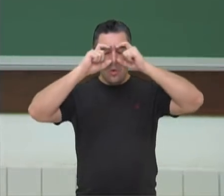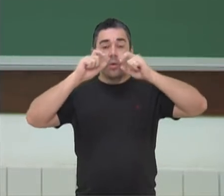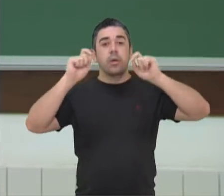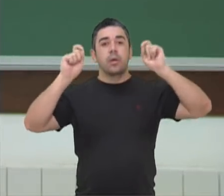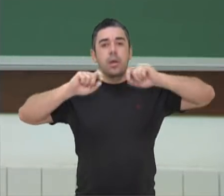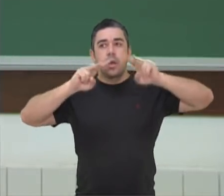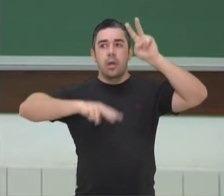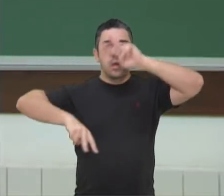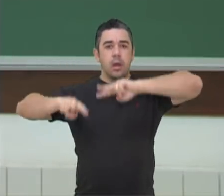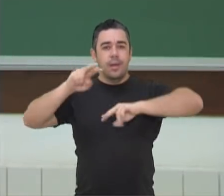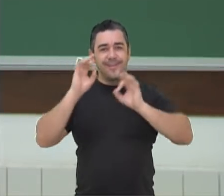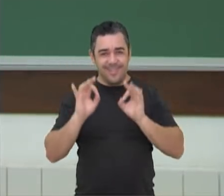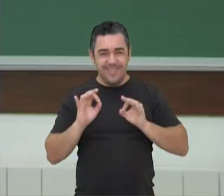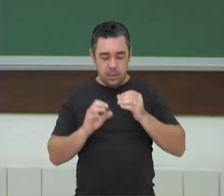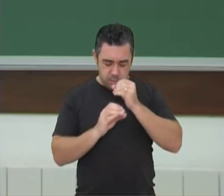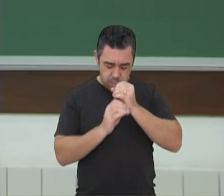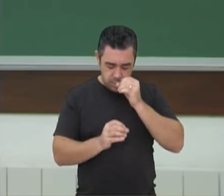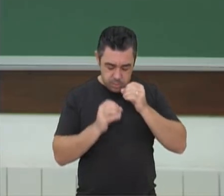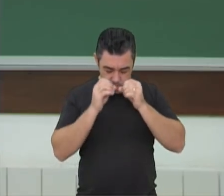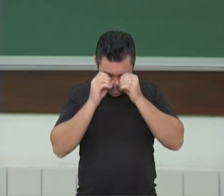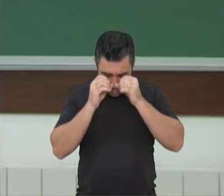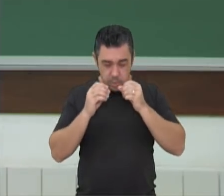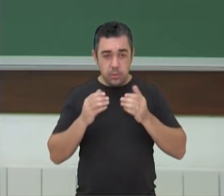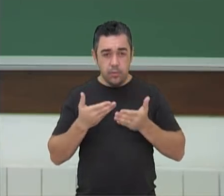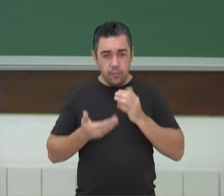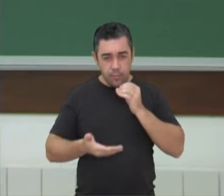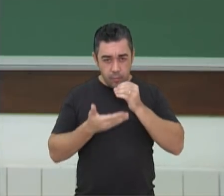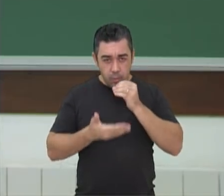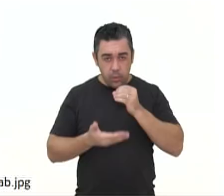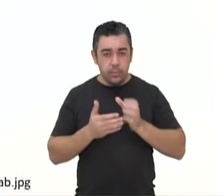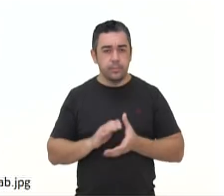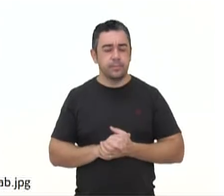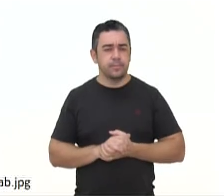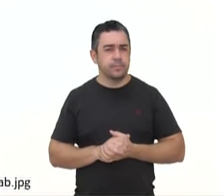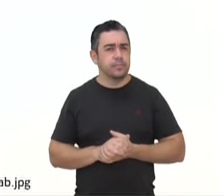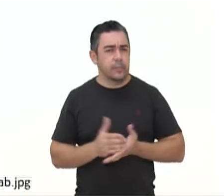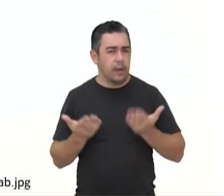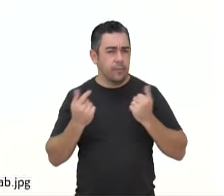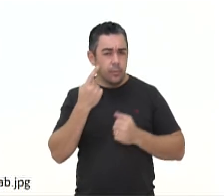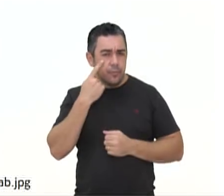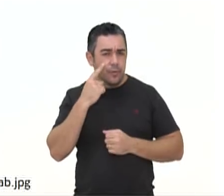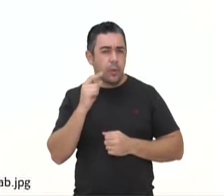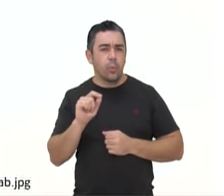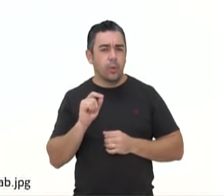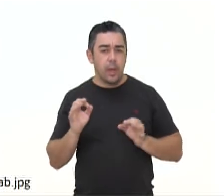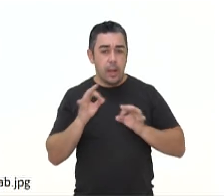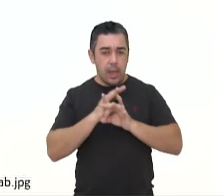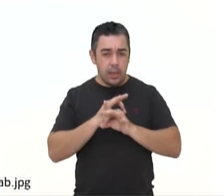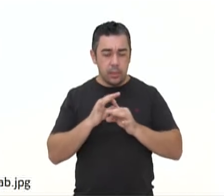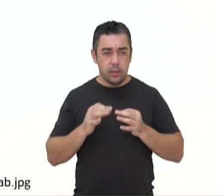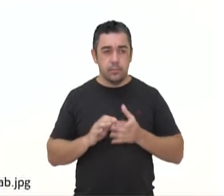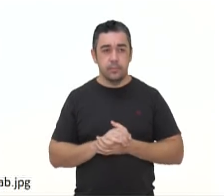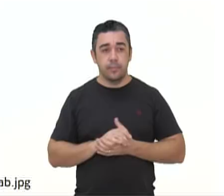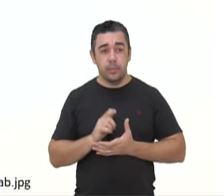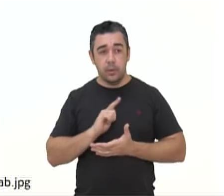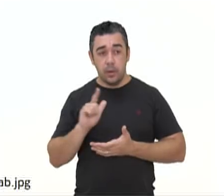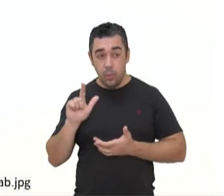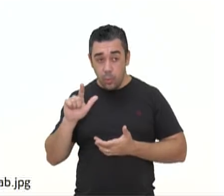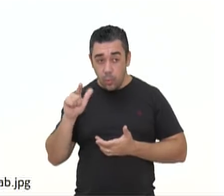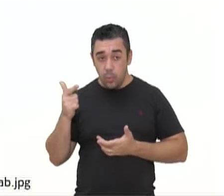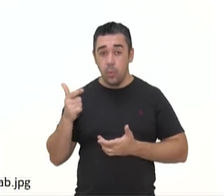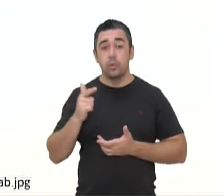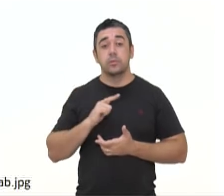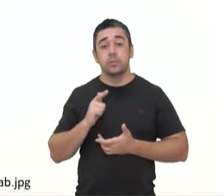totalmente nítida. Então, essa é a parte de focagem. Vamos para as lentes? Vamos falar um pouquinho sobre elas? Então, agora eu tenho uma outra parte